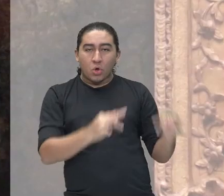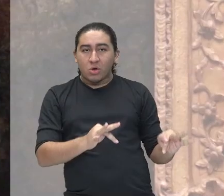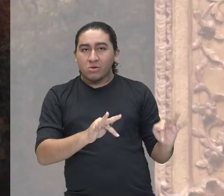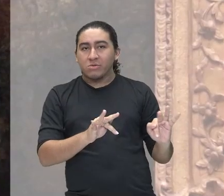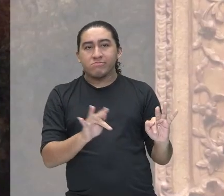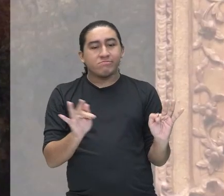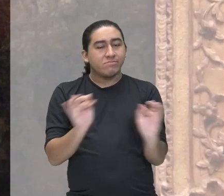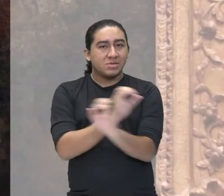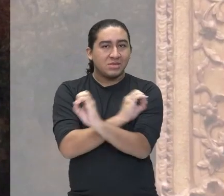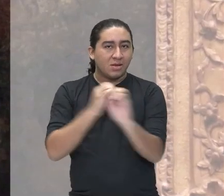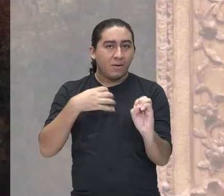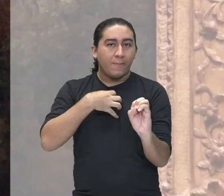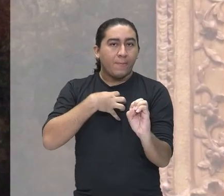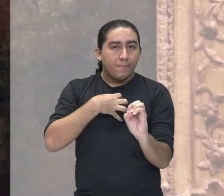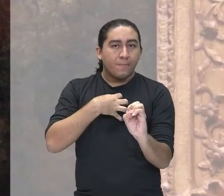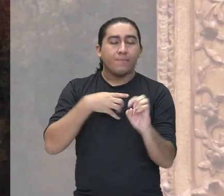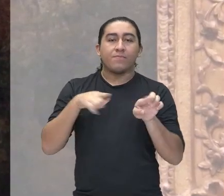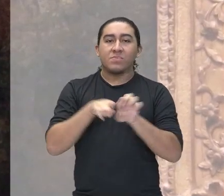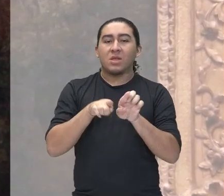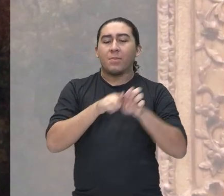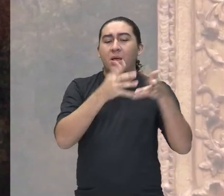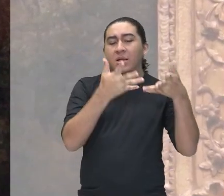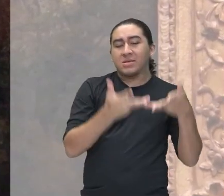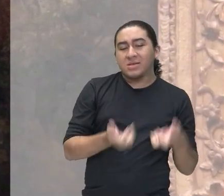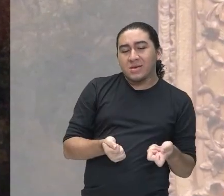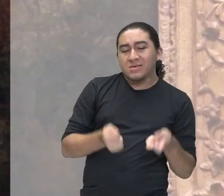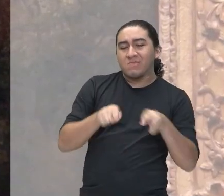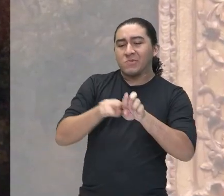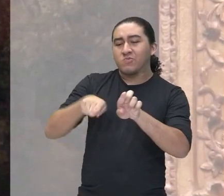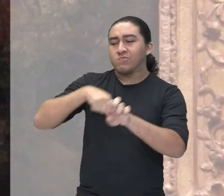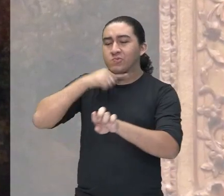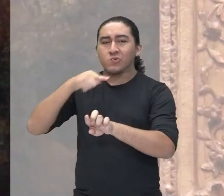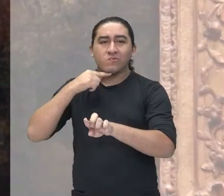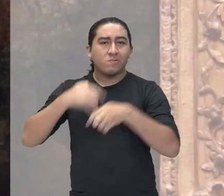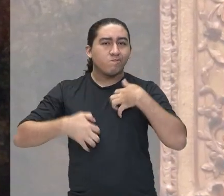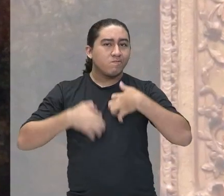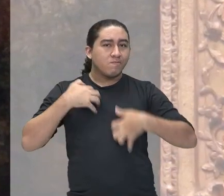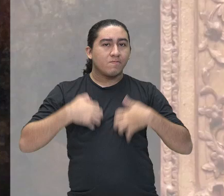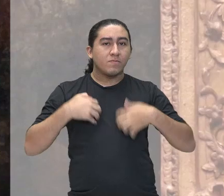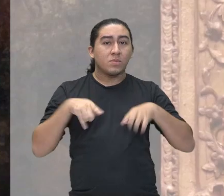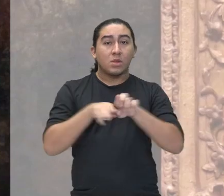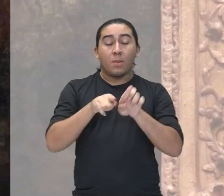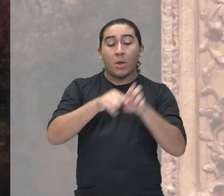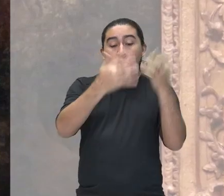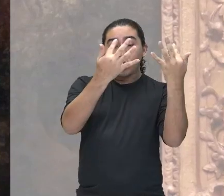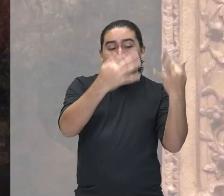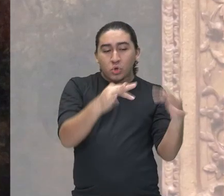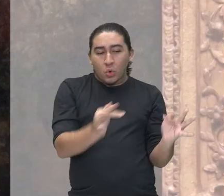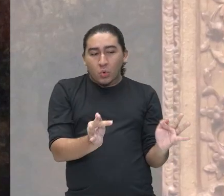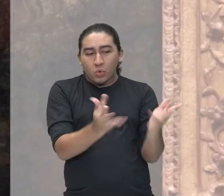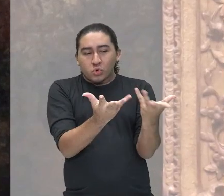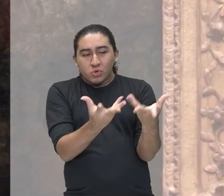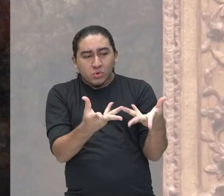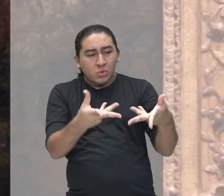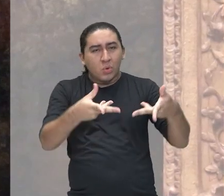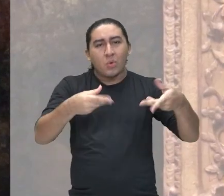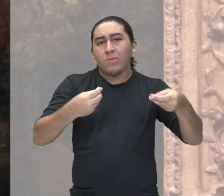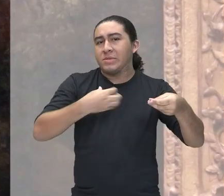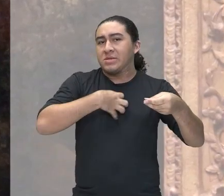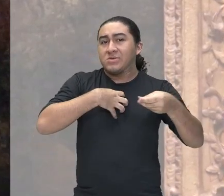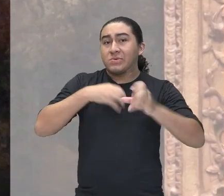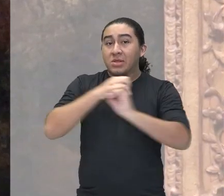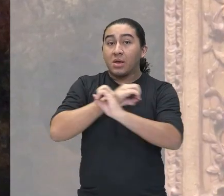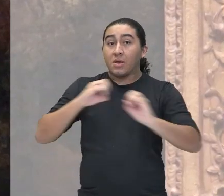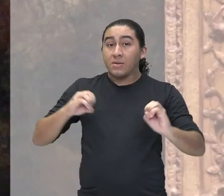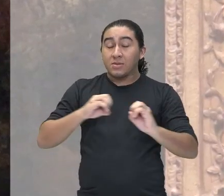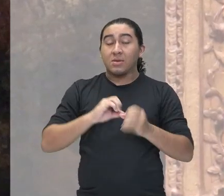sente. É um contentamento descontente. É dor que desatina sem doer.